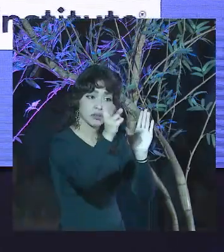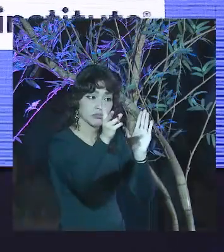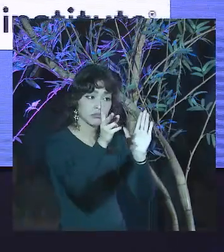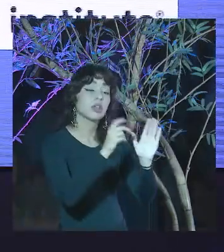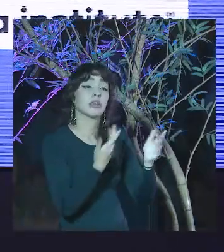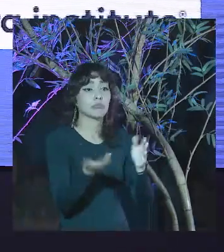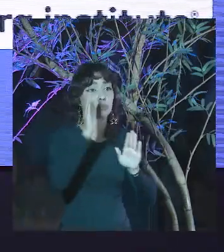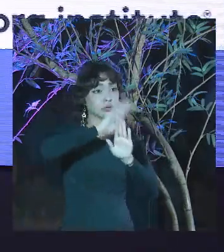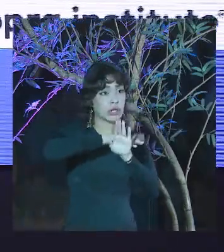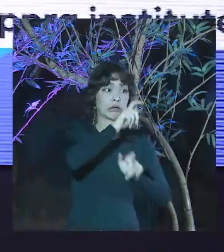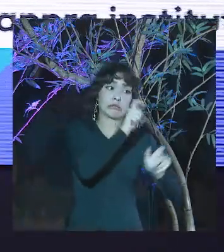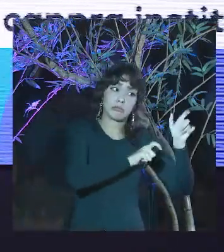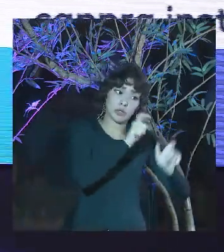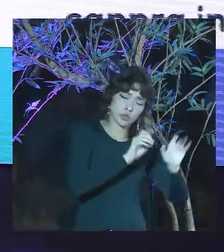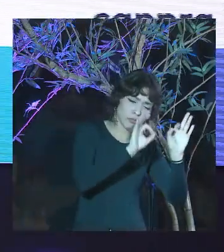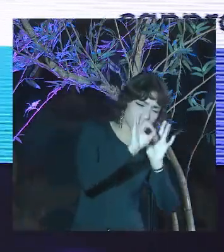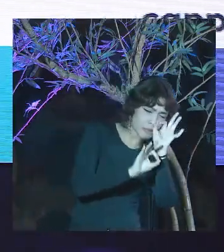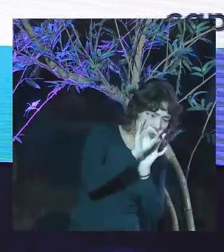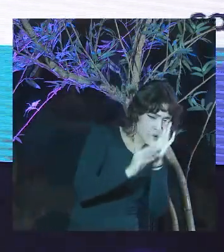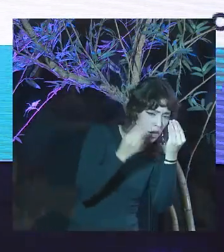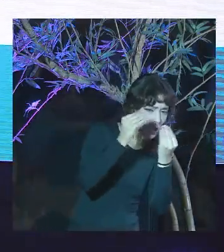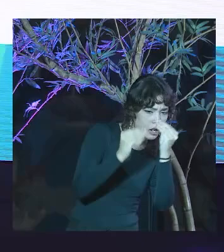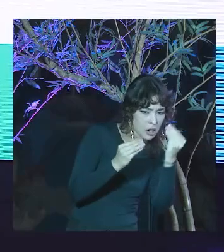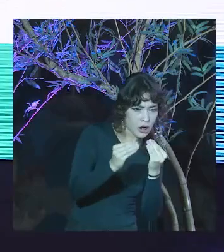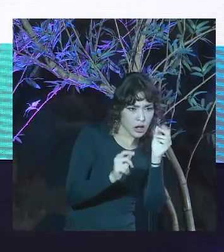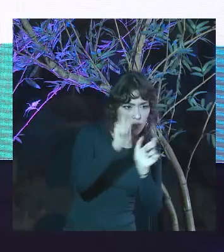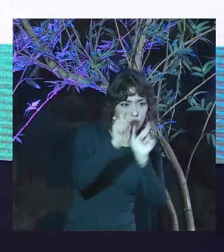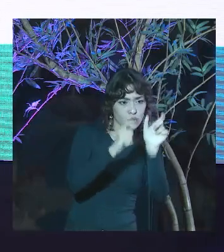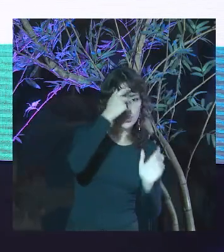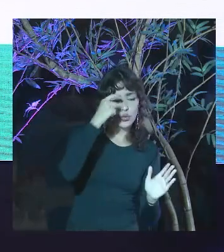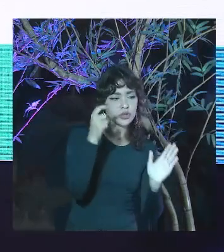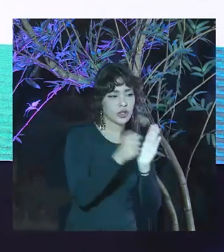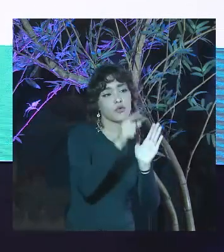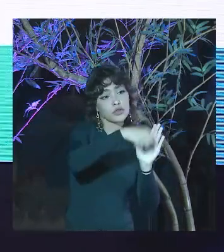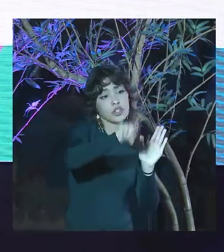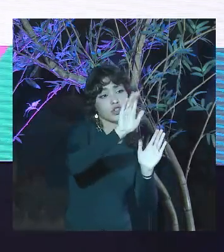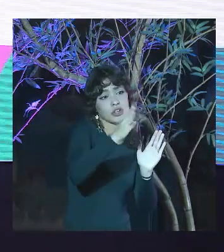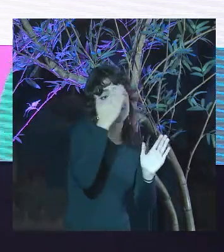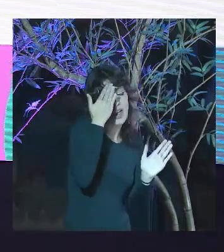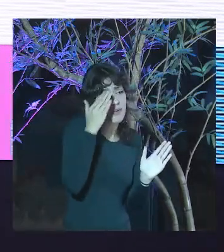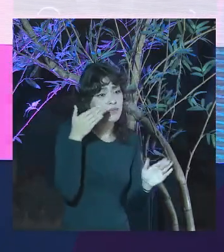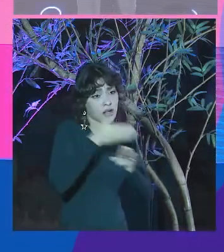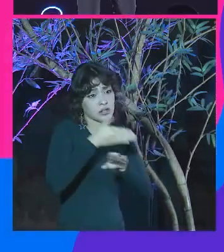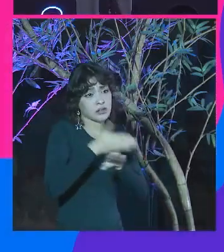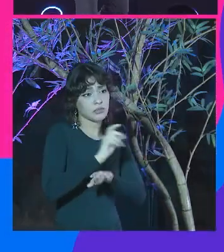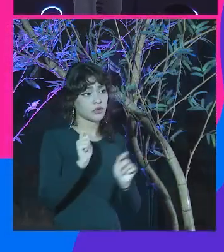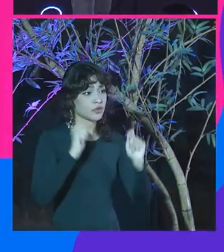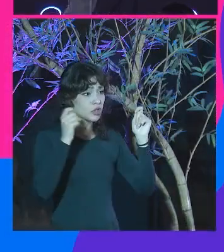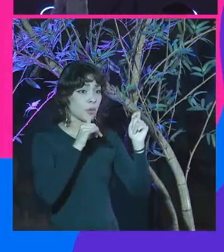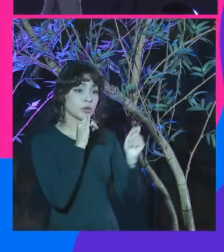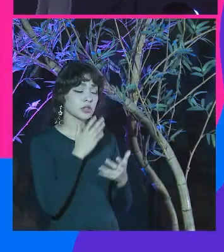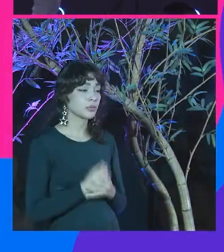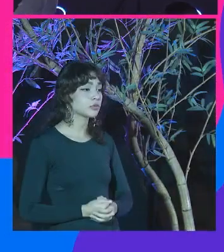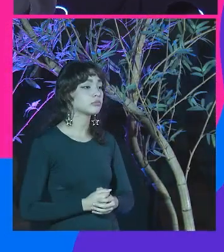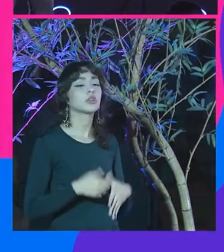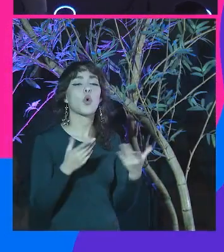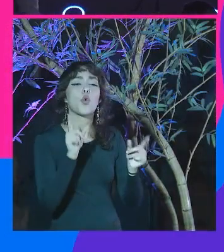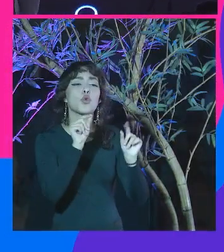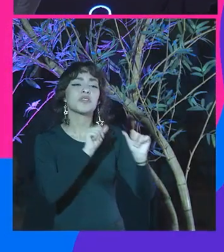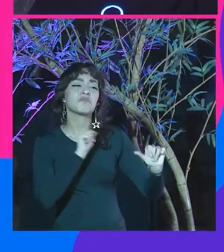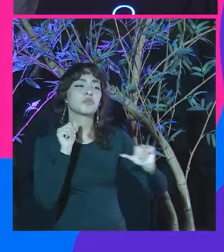esses sistemas, e isso vocês já estão ouvindo falar e participando dessa conversa até aqui. O que mudou?